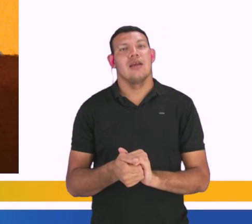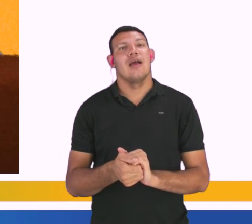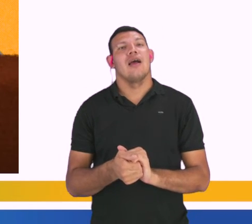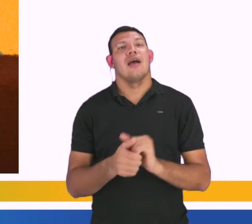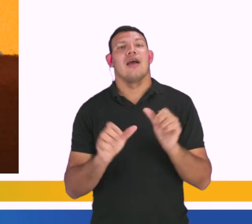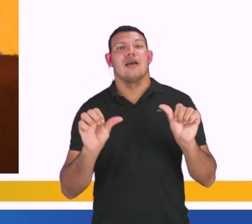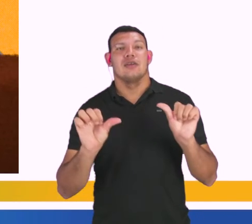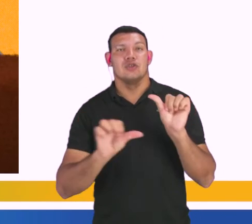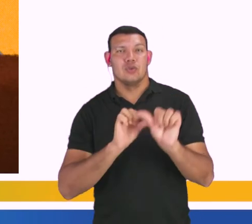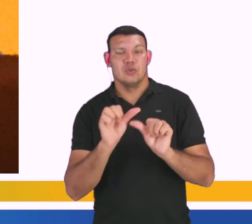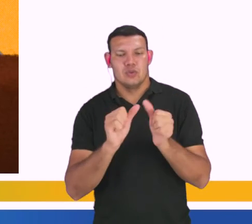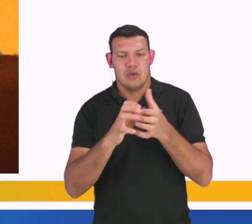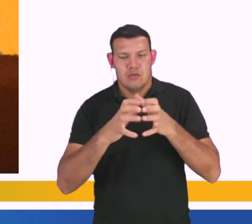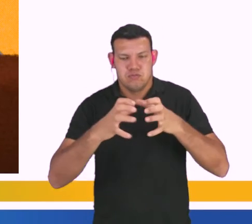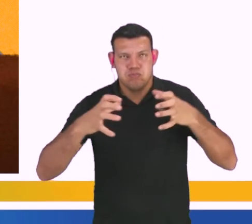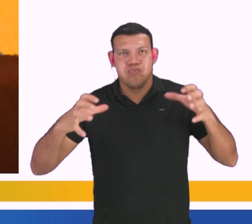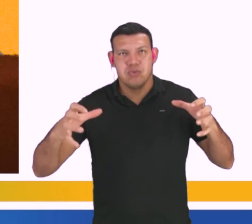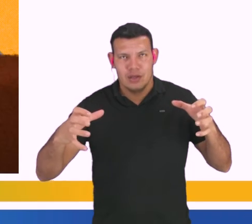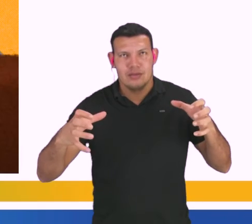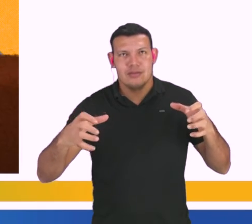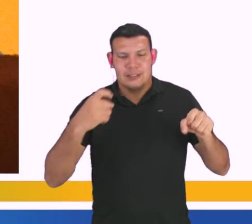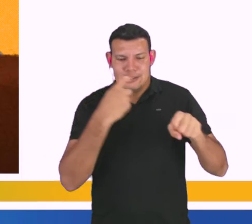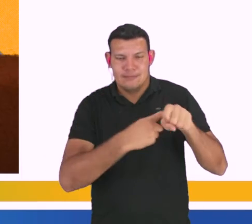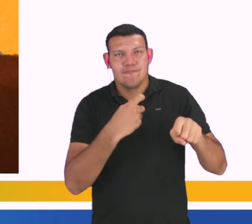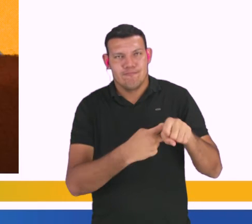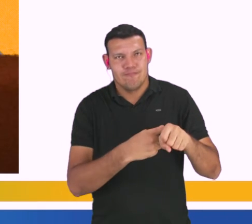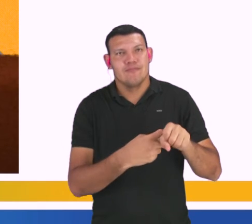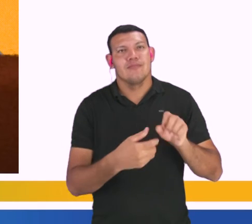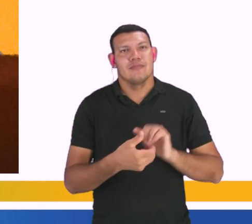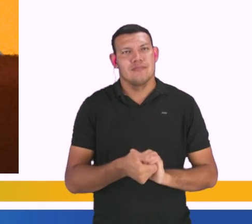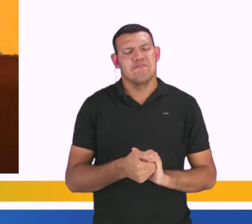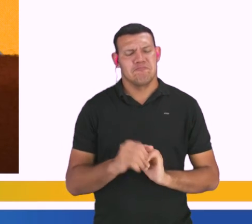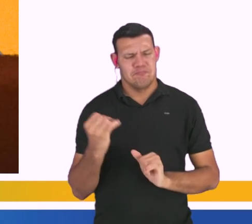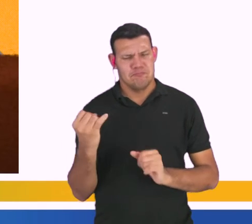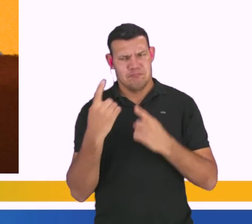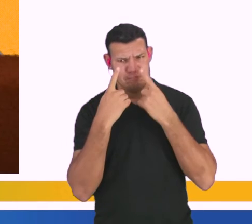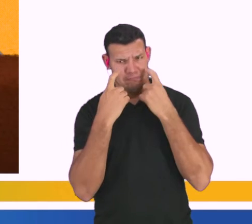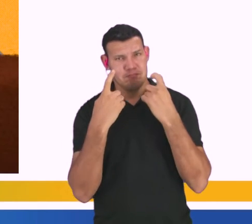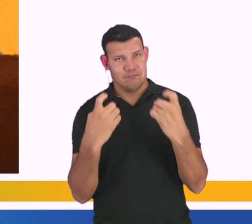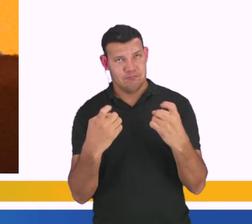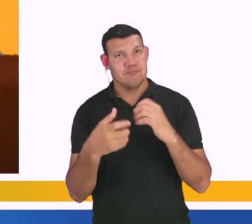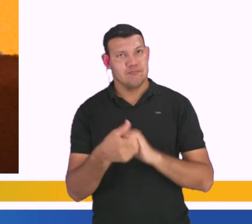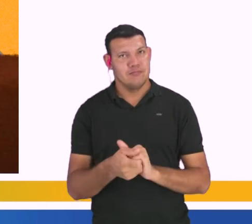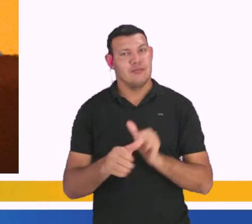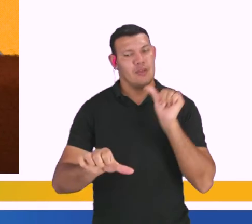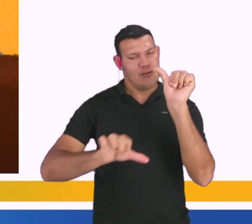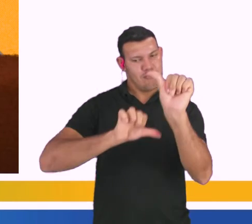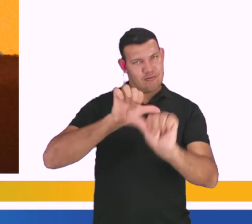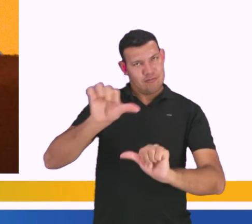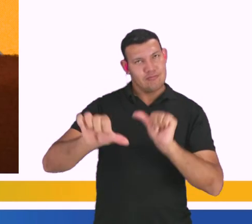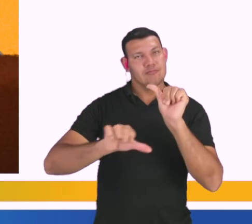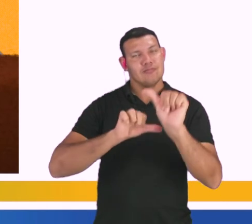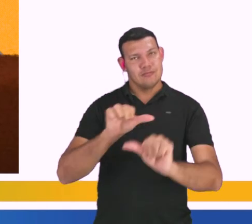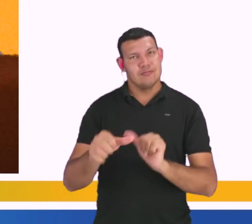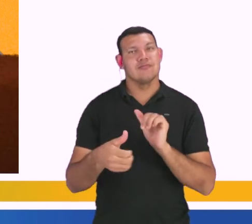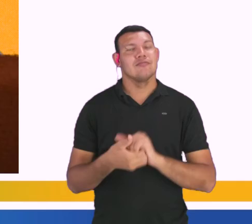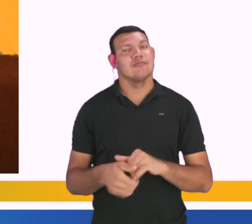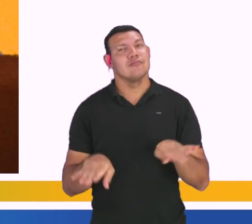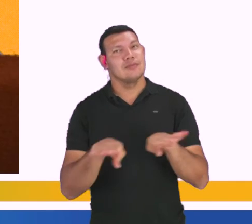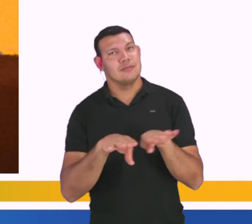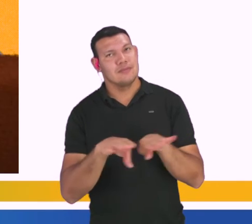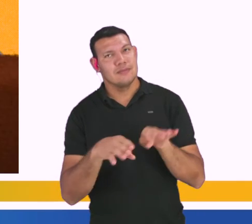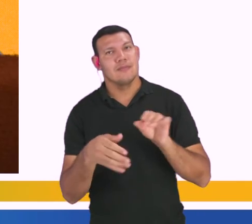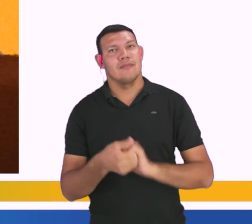ele aumentar o seu volume. Isso vai causar um empuxo diferente. Muito interessante é a questão das montanhas, que acontece algo